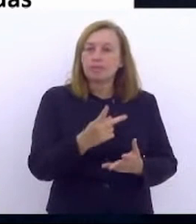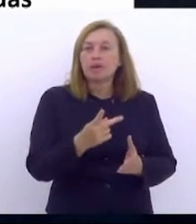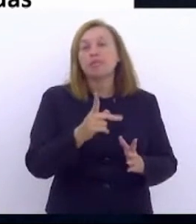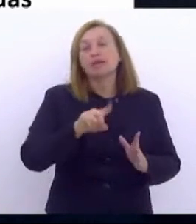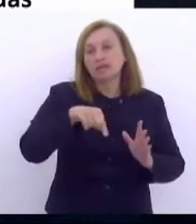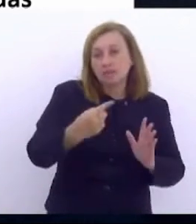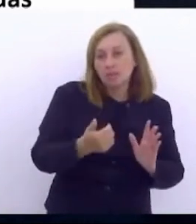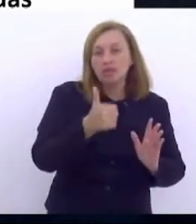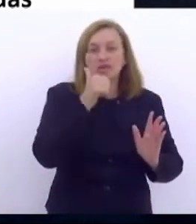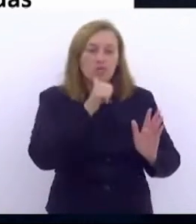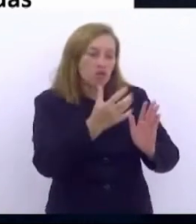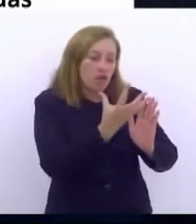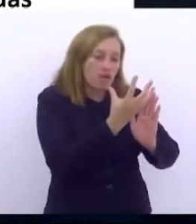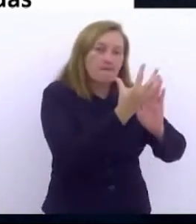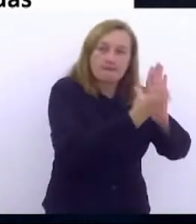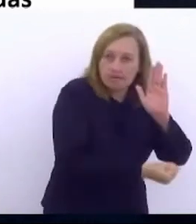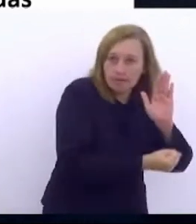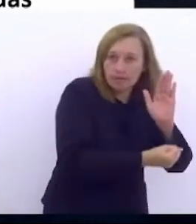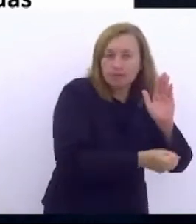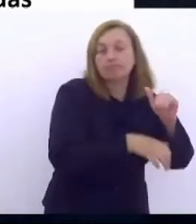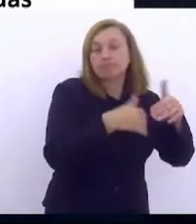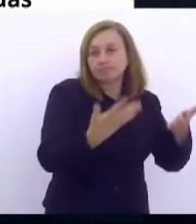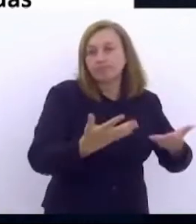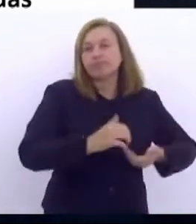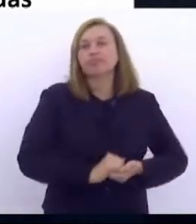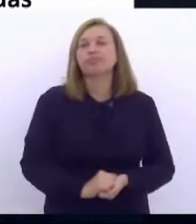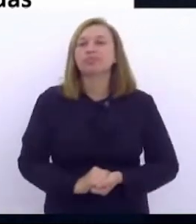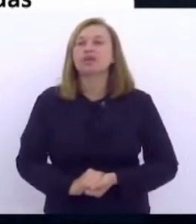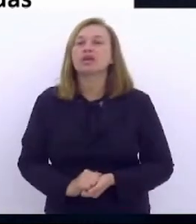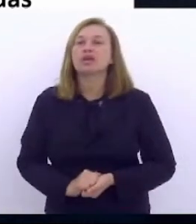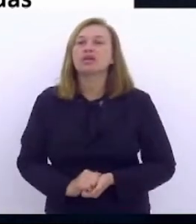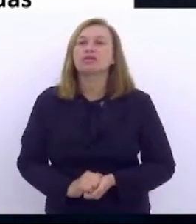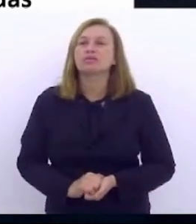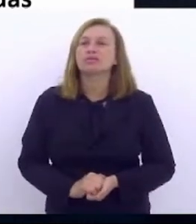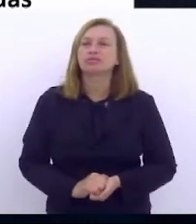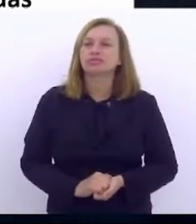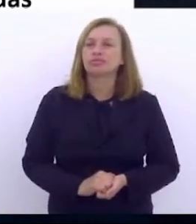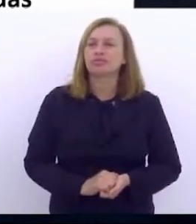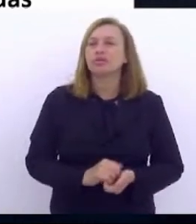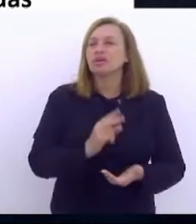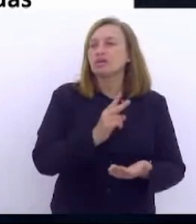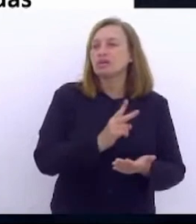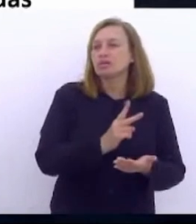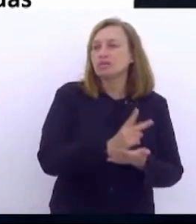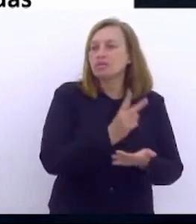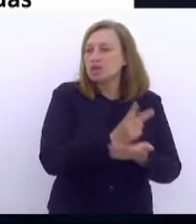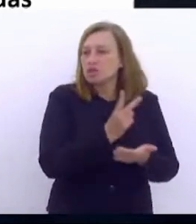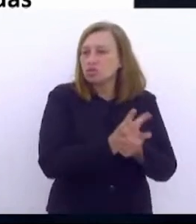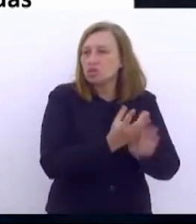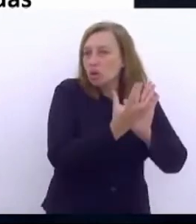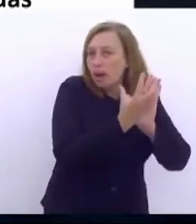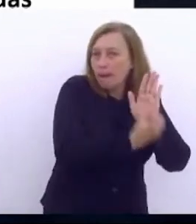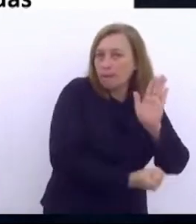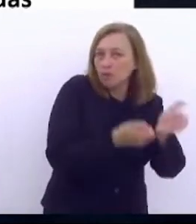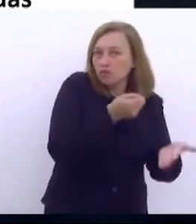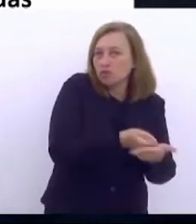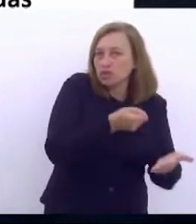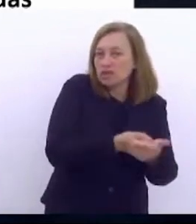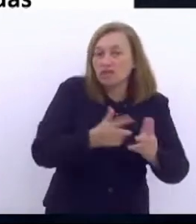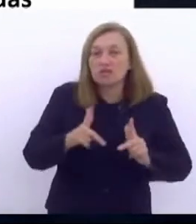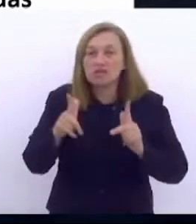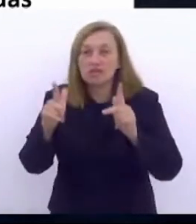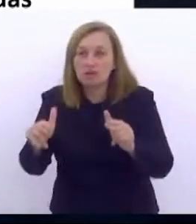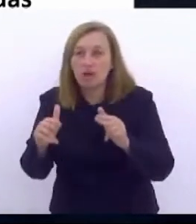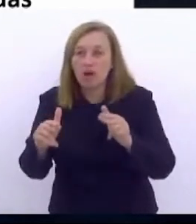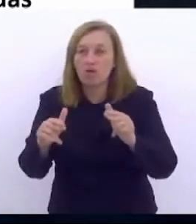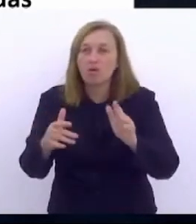mulher para que ela aborte. E aí, ainda que o aborto forçado fosse igual nas sociedades com